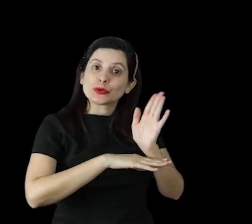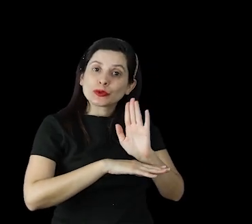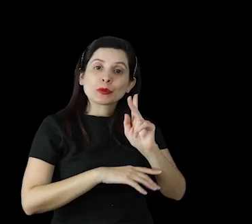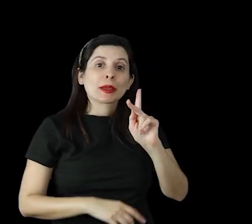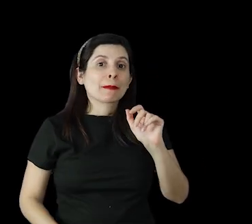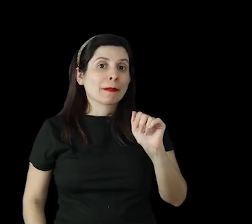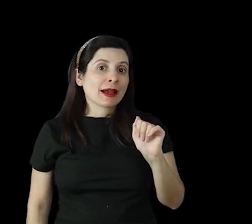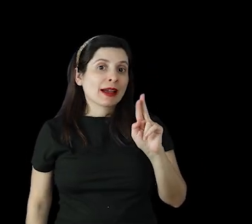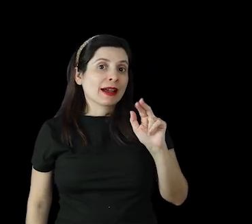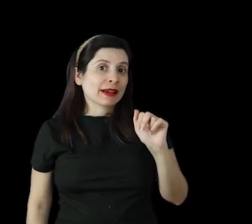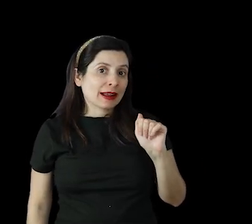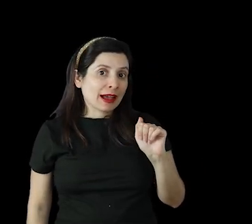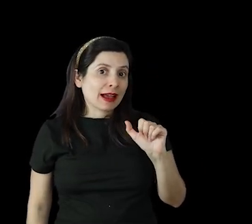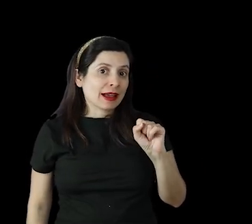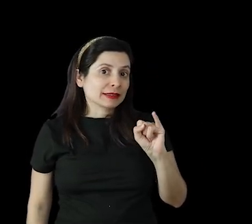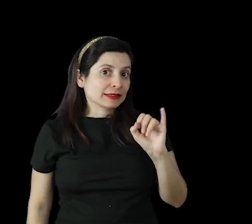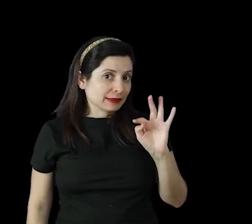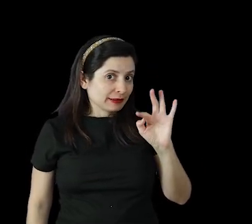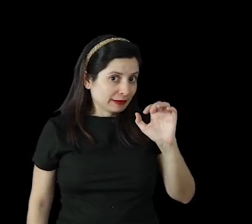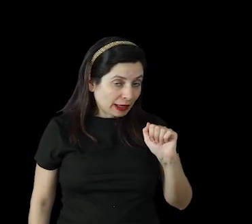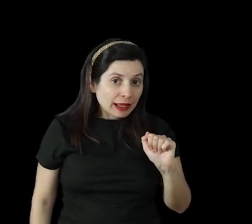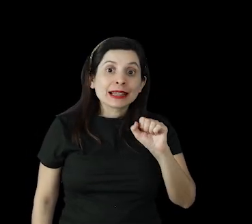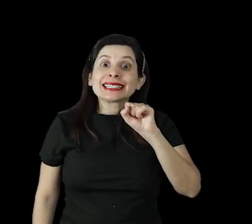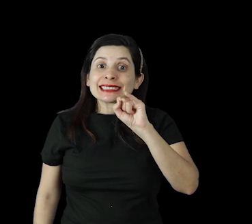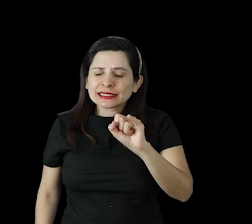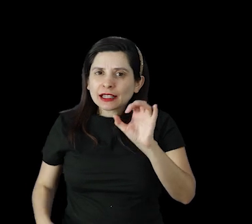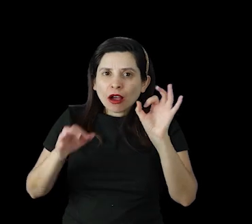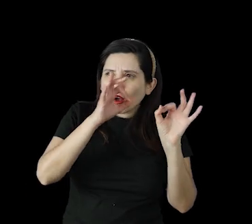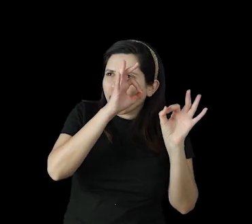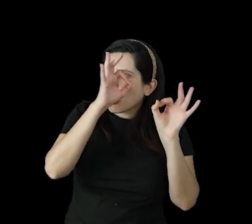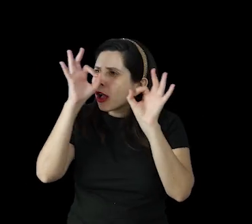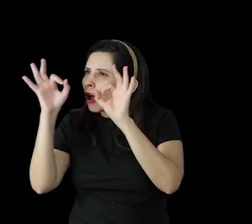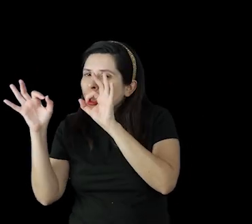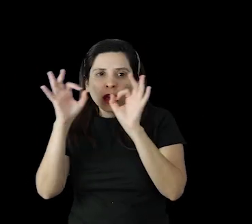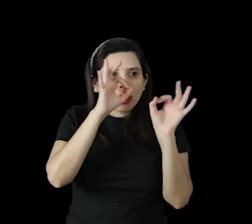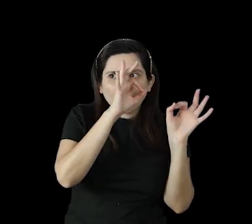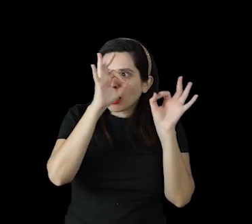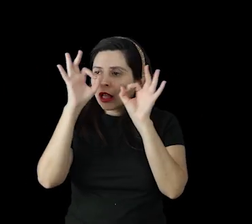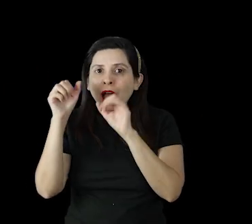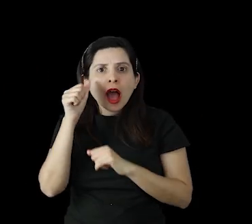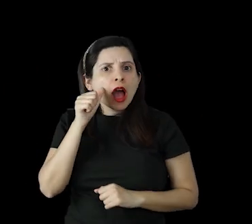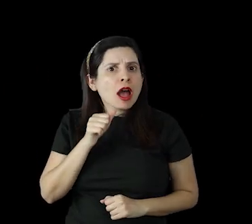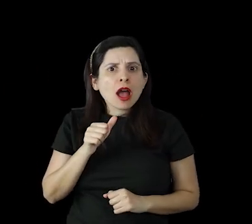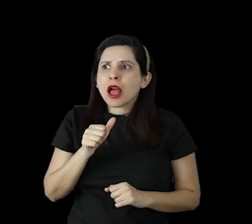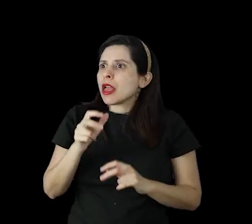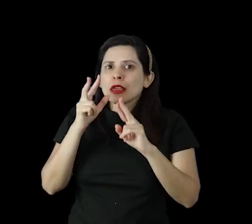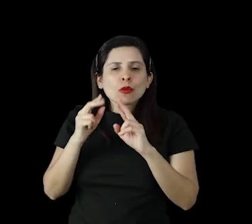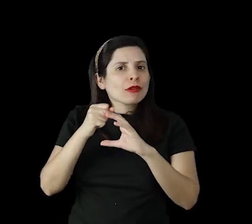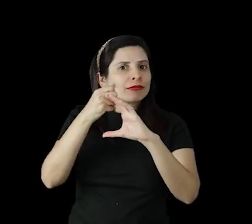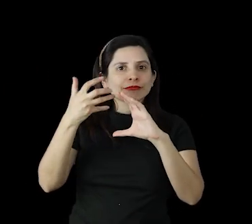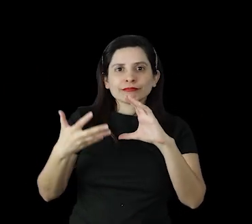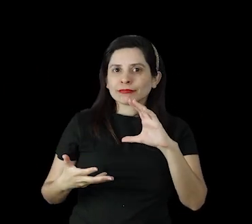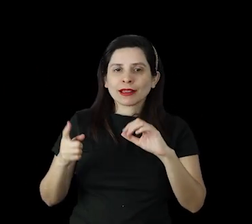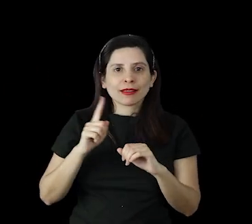Okja. Se a gente olhar do início ao fim, aquela menina, ela tem as mesmas características. Ela